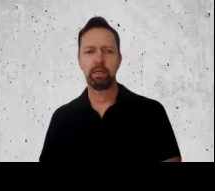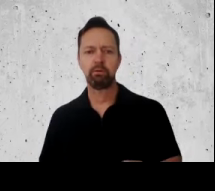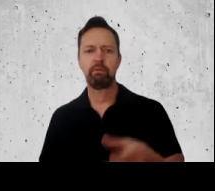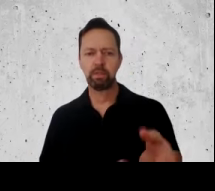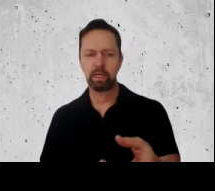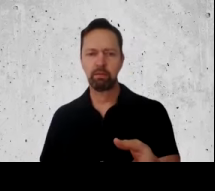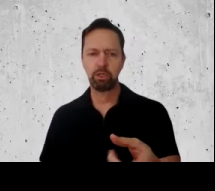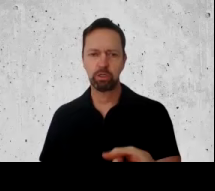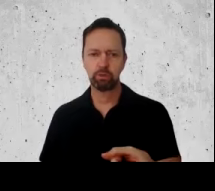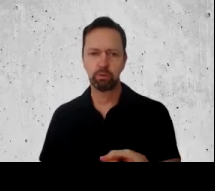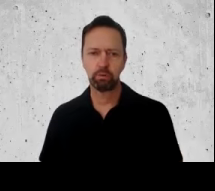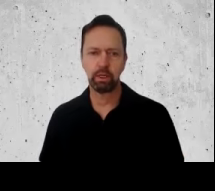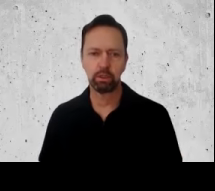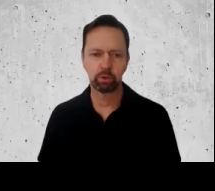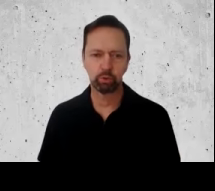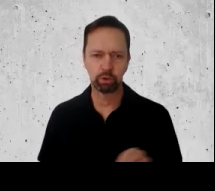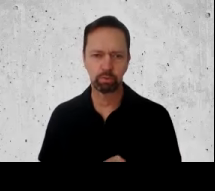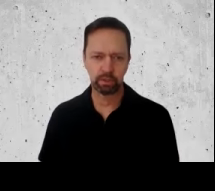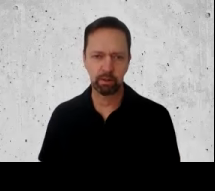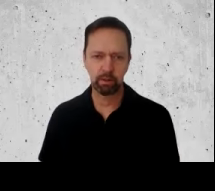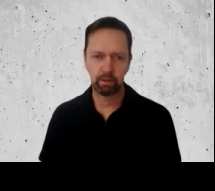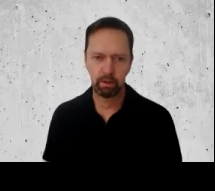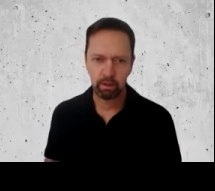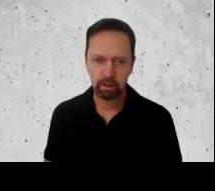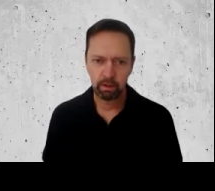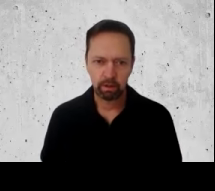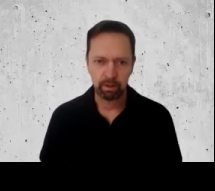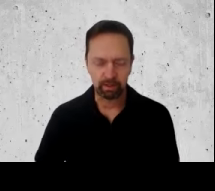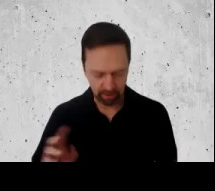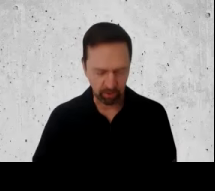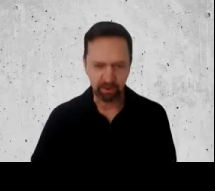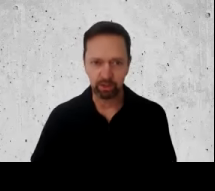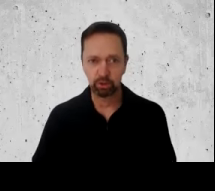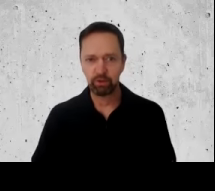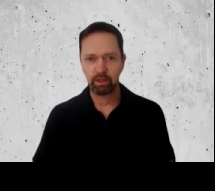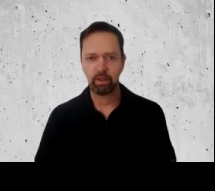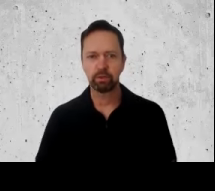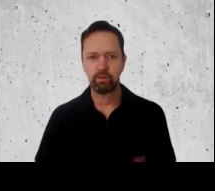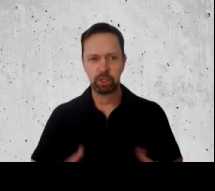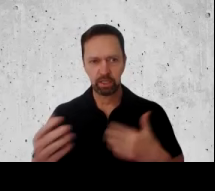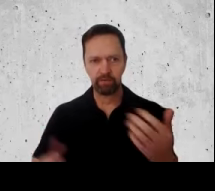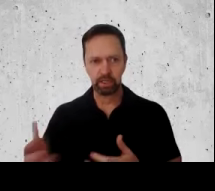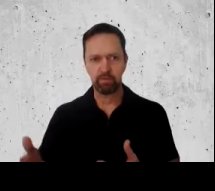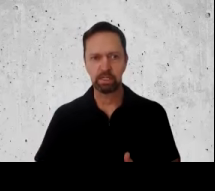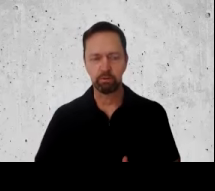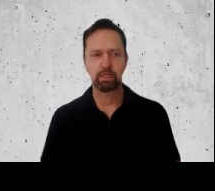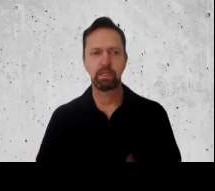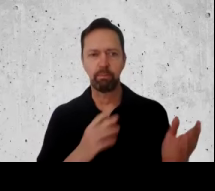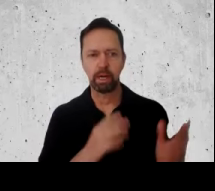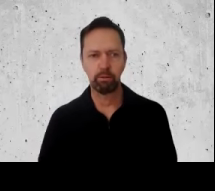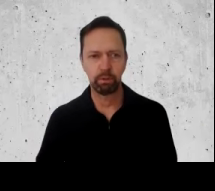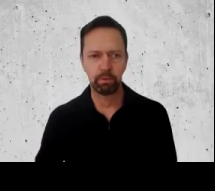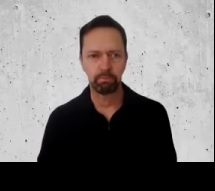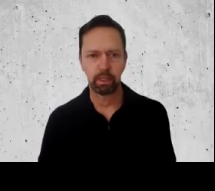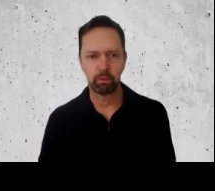Felipe Carneiro, que fez exatamente isso, discursos, você sabe? Ah, então tá bom. Sim, sim. Inclusive, a gente está fazendo a revisão